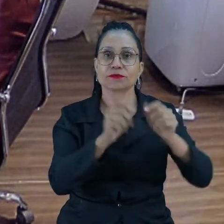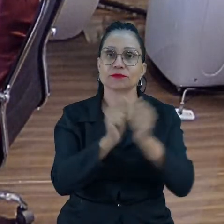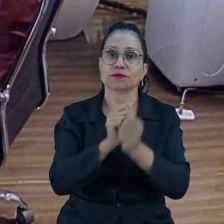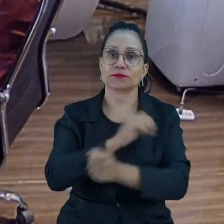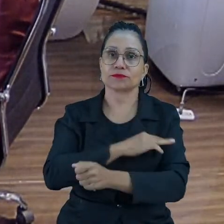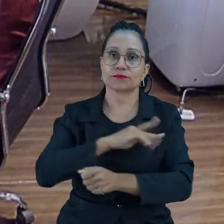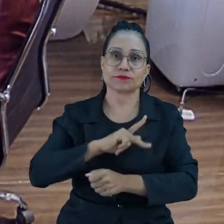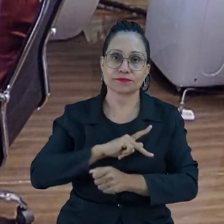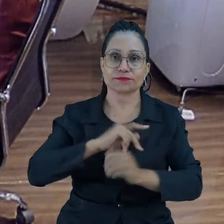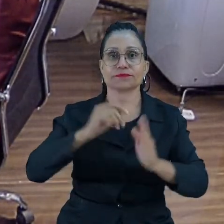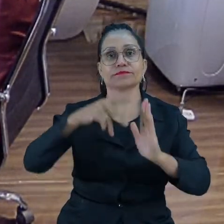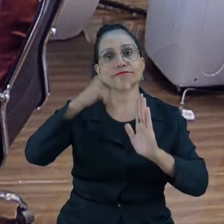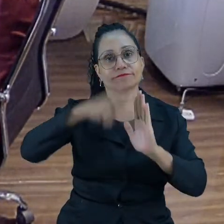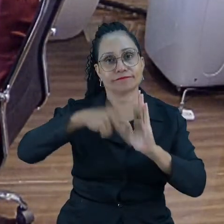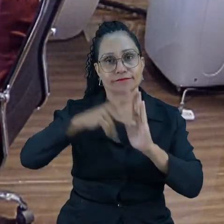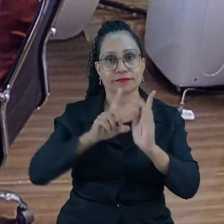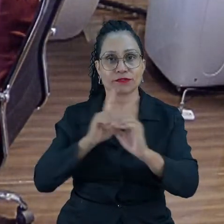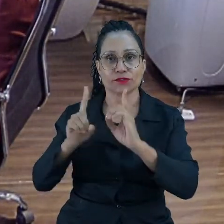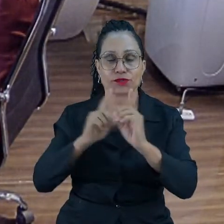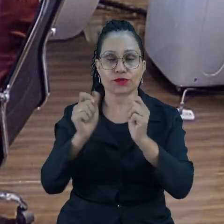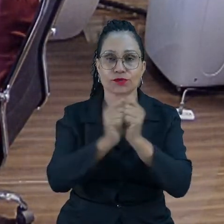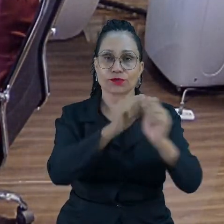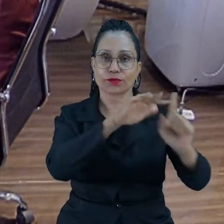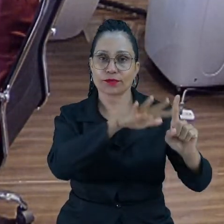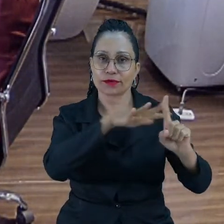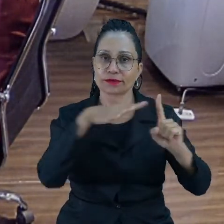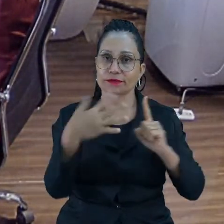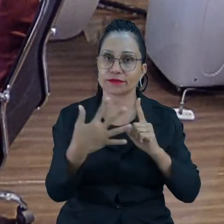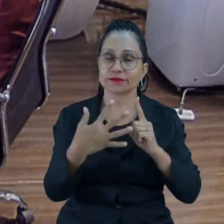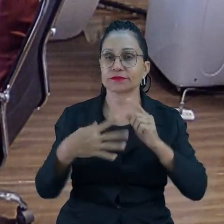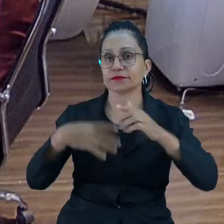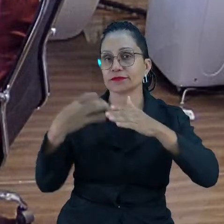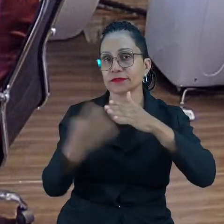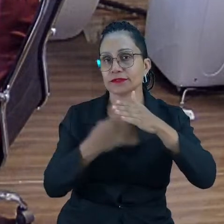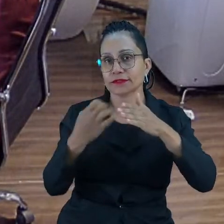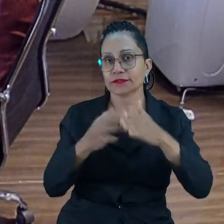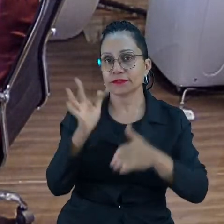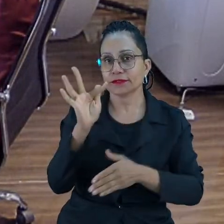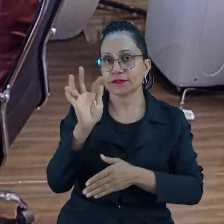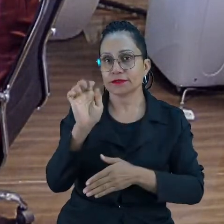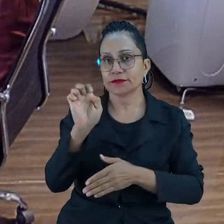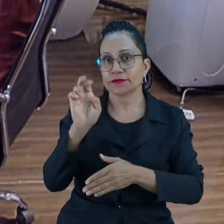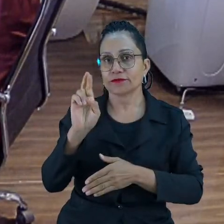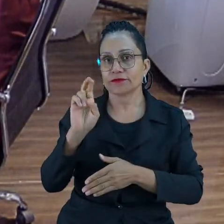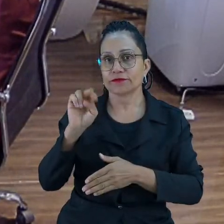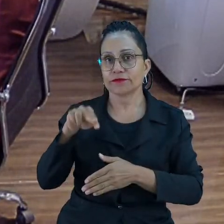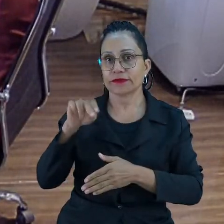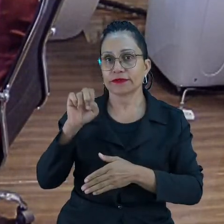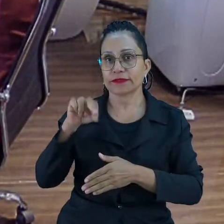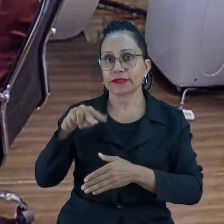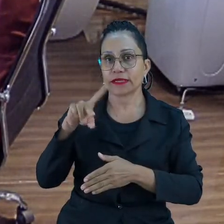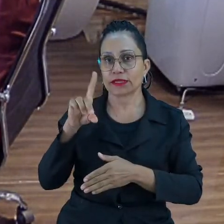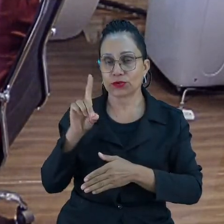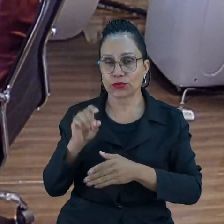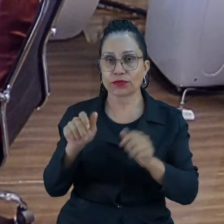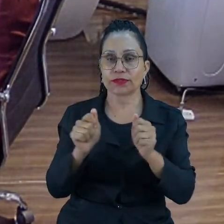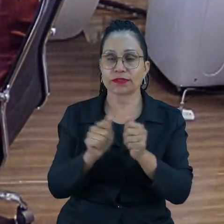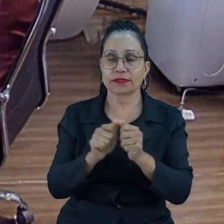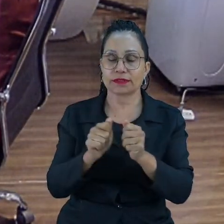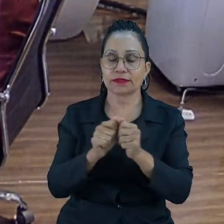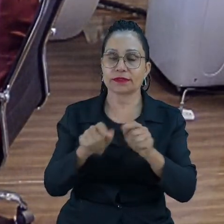nesse projeto Diálogos com a Sociedade, os empresários Fernando Mack e Ana Carolina Mack, que também é